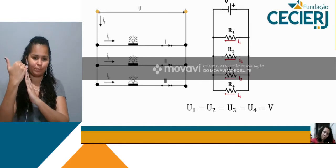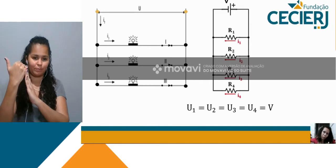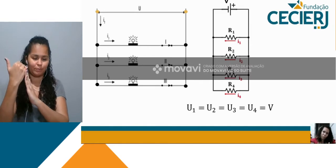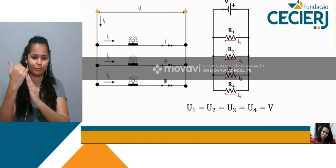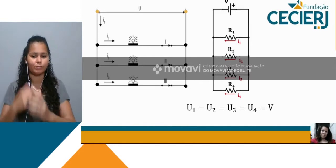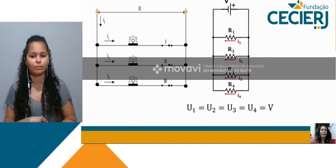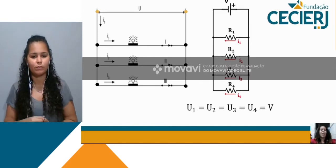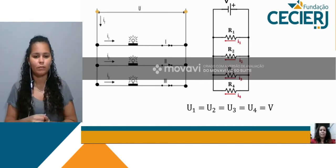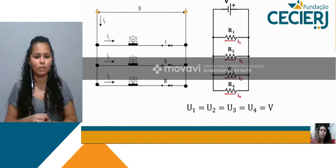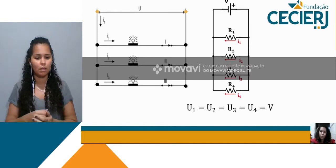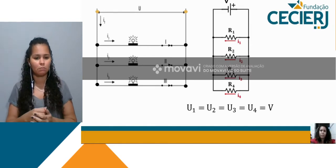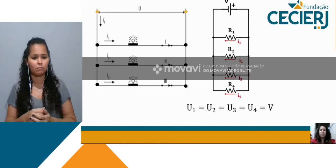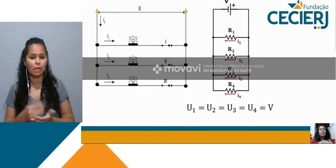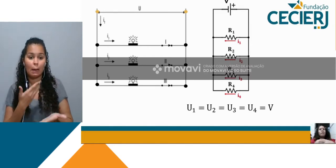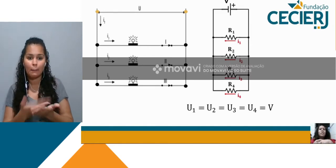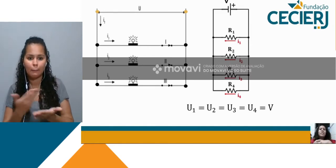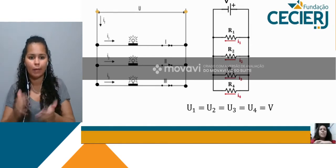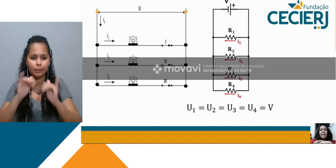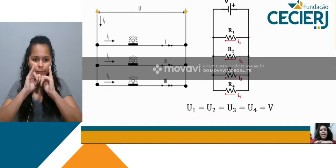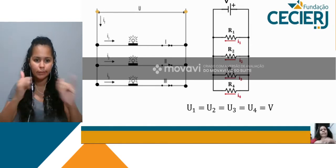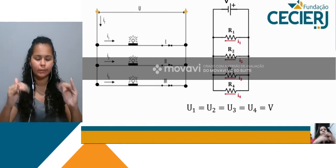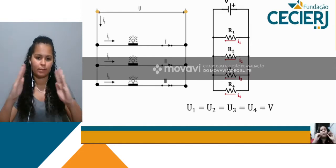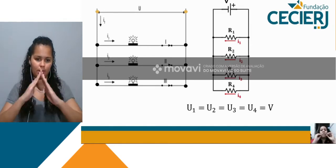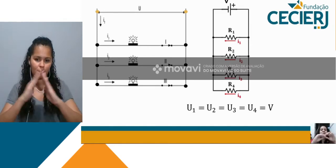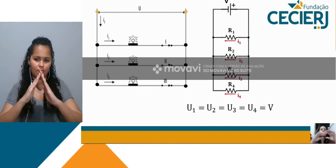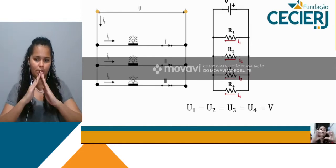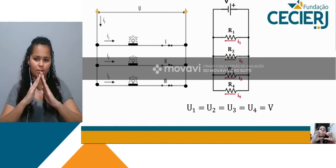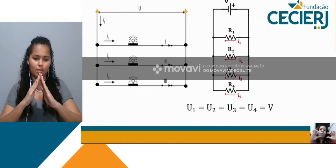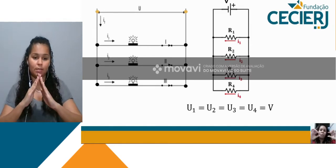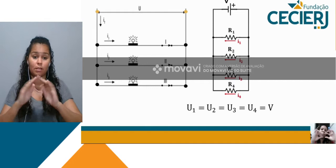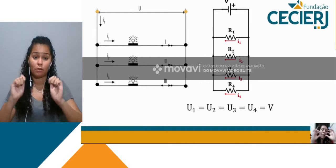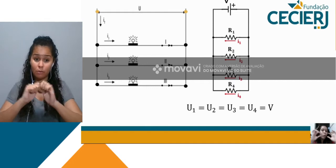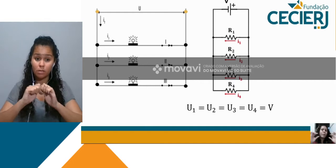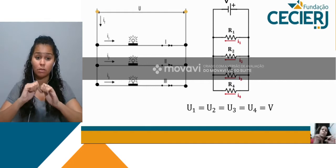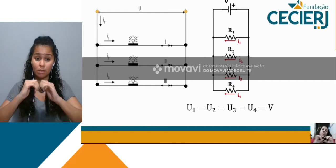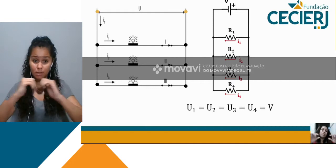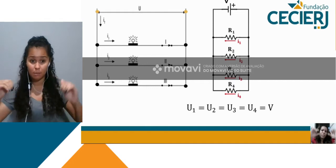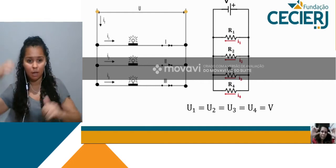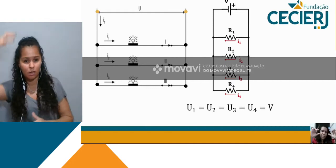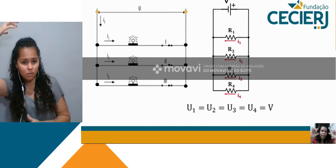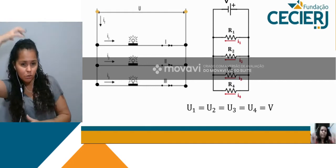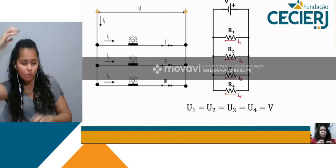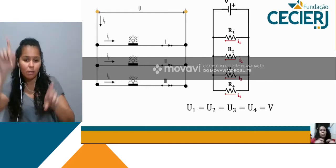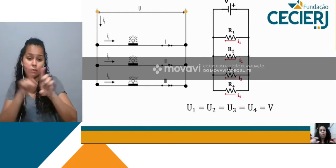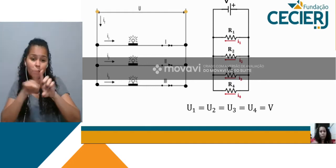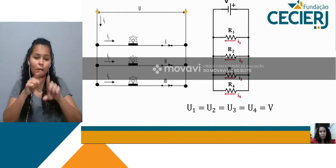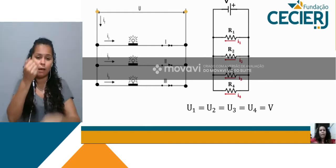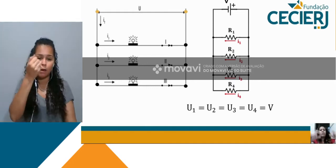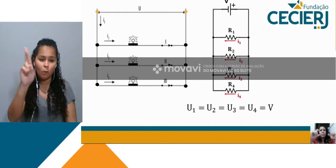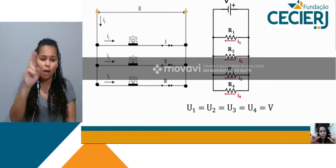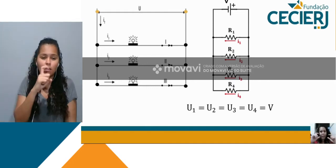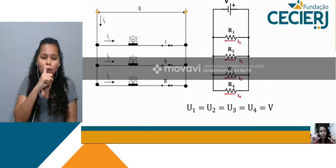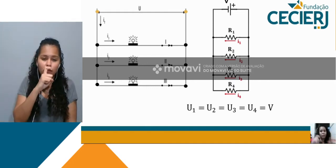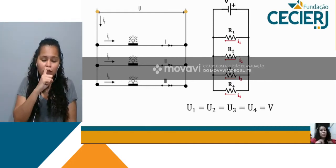vai lá e bum, desarma, derruba toda a energia da casa. Então, a gente faz. Pelo menos o chuveiro a gente separa. Os do